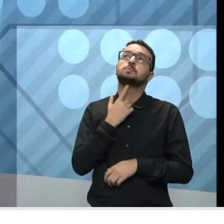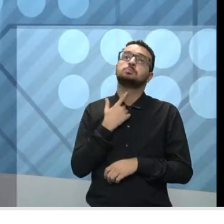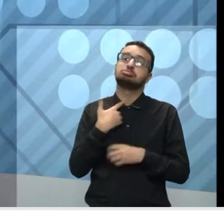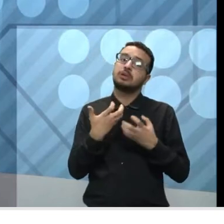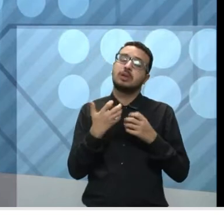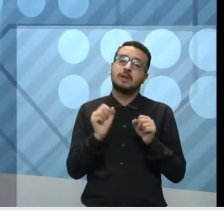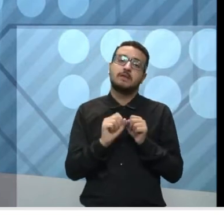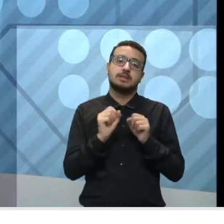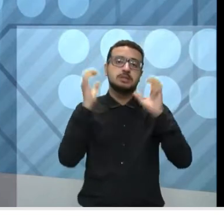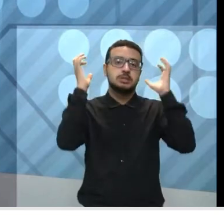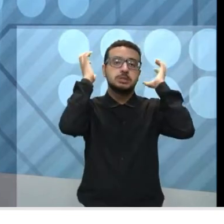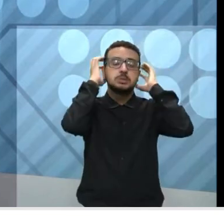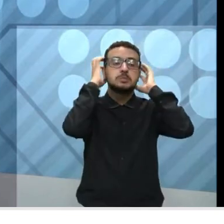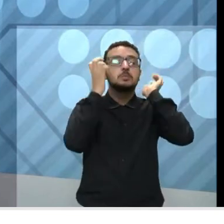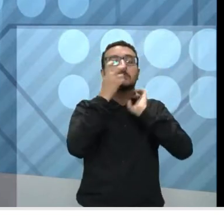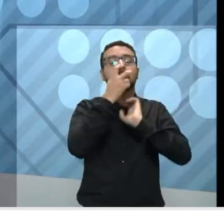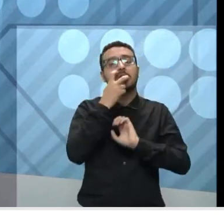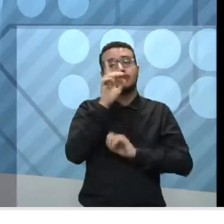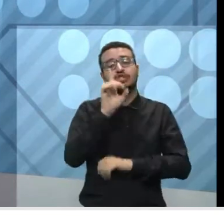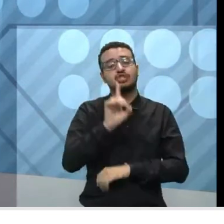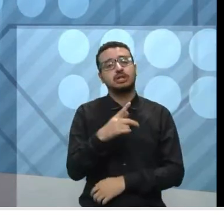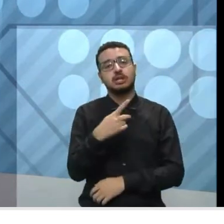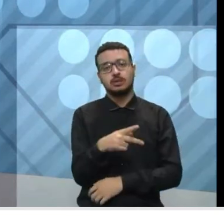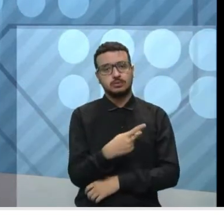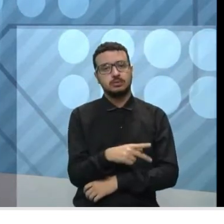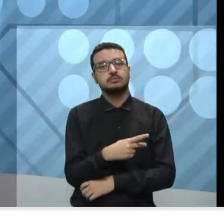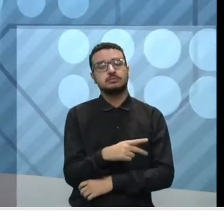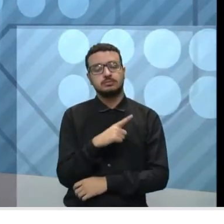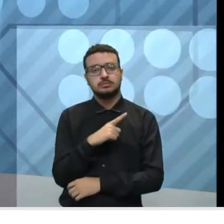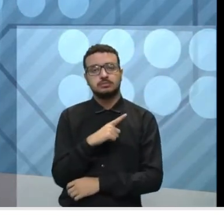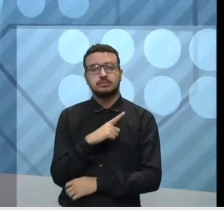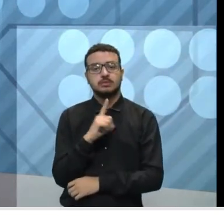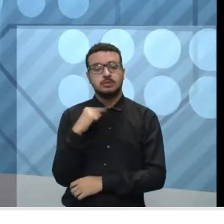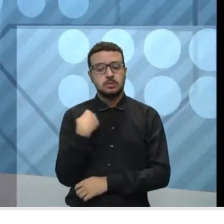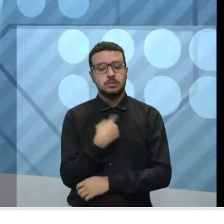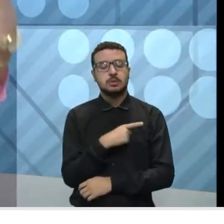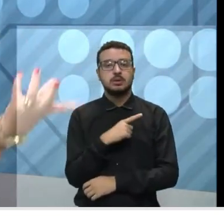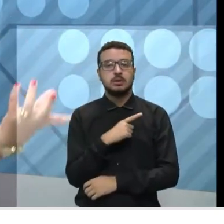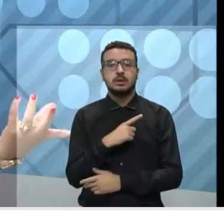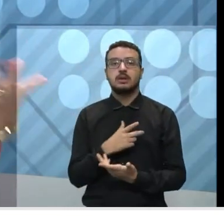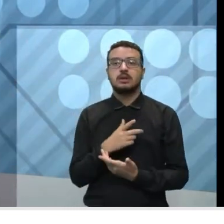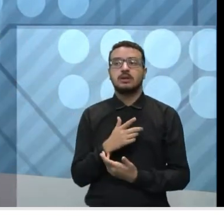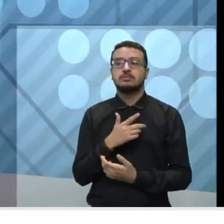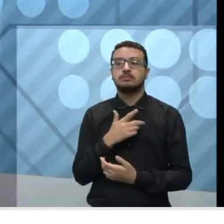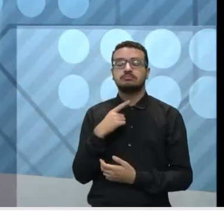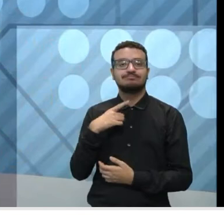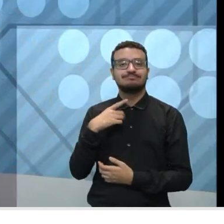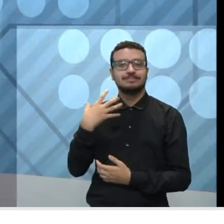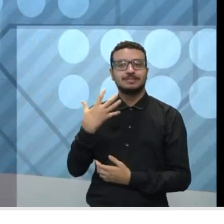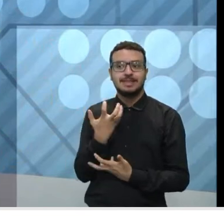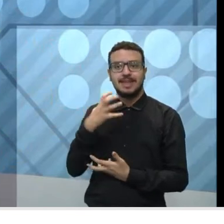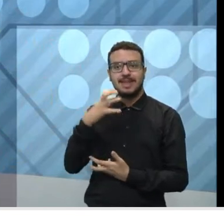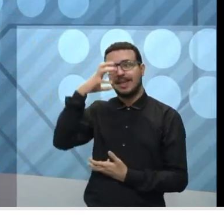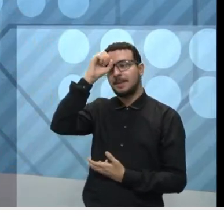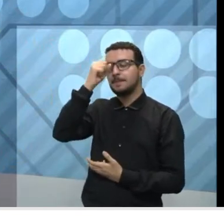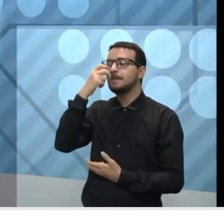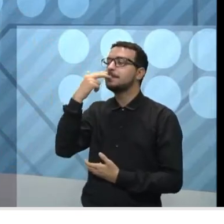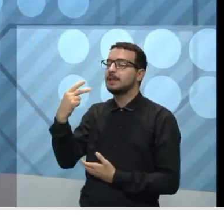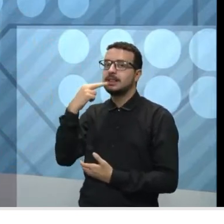temos a mesma intenção com um segundo idioma, a gente deve oportunizar o sujeito também a ser bilíngue